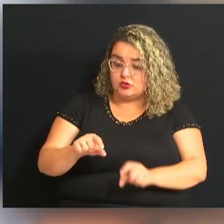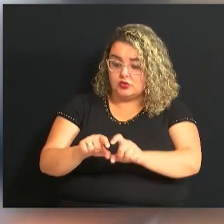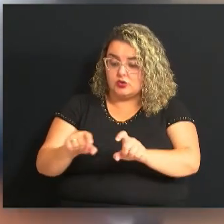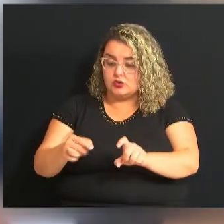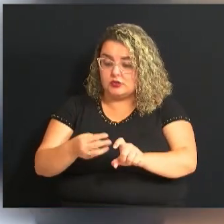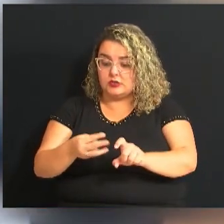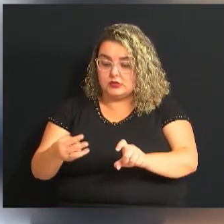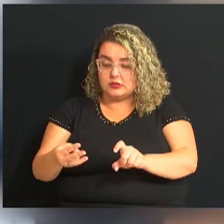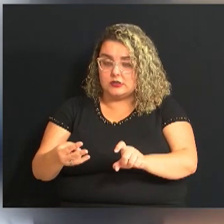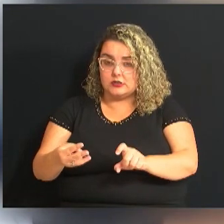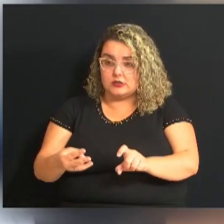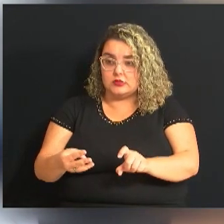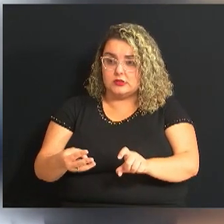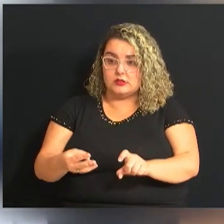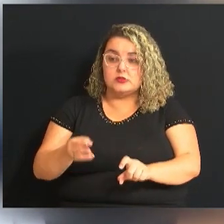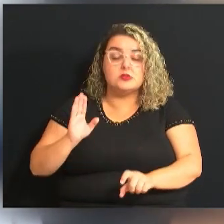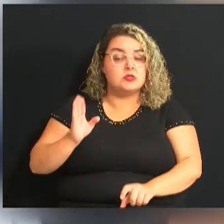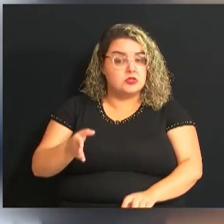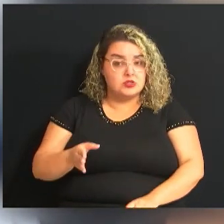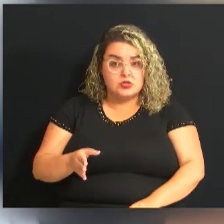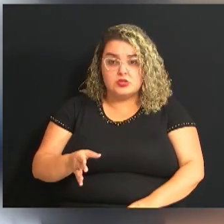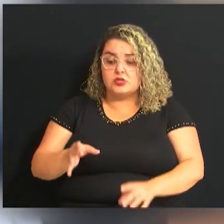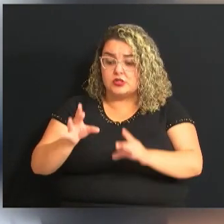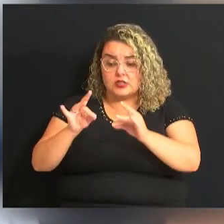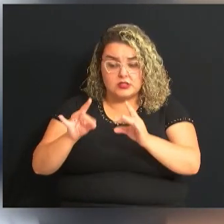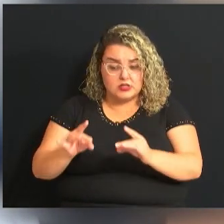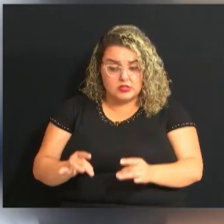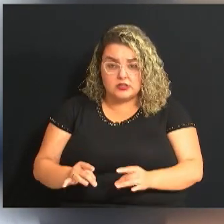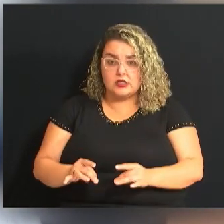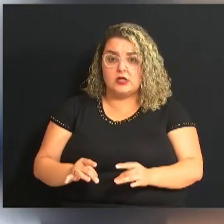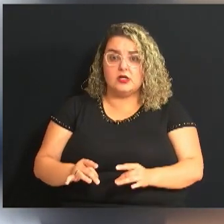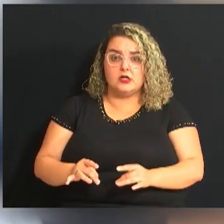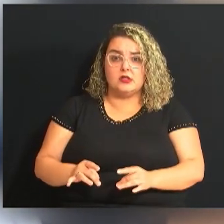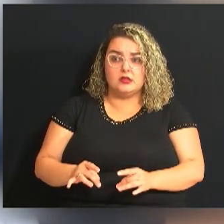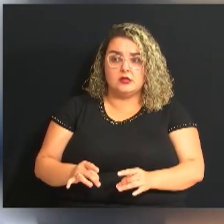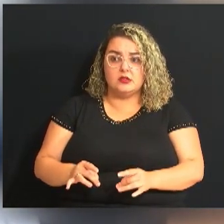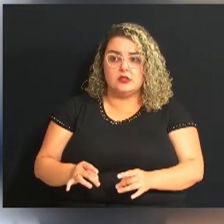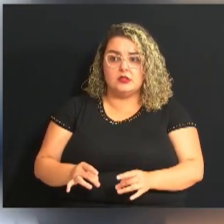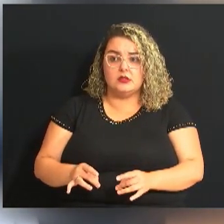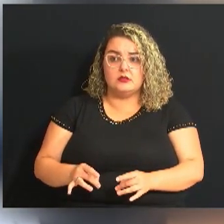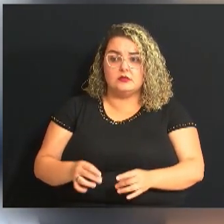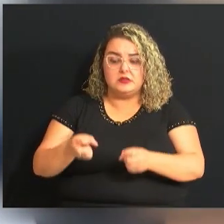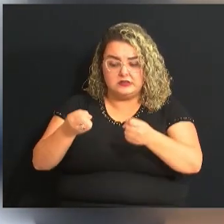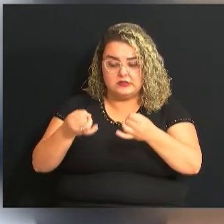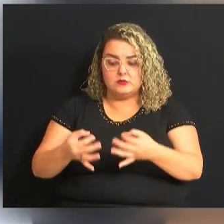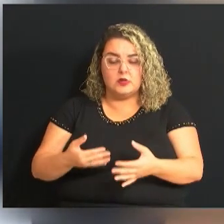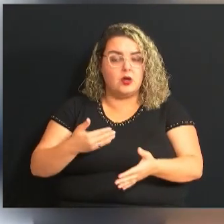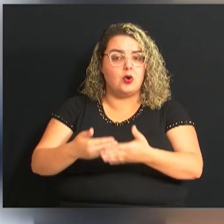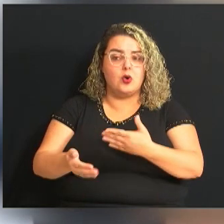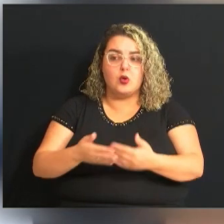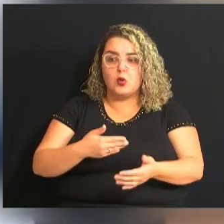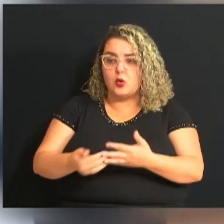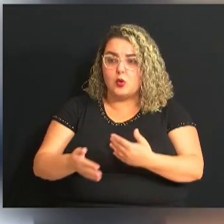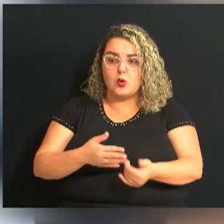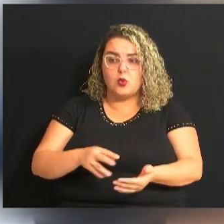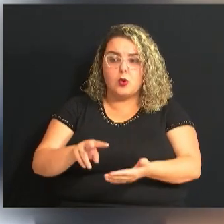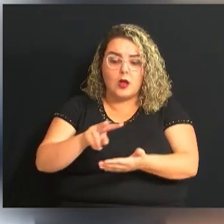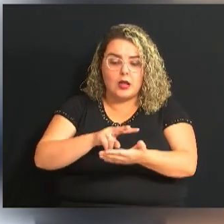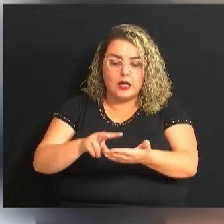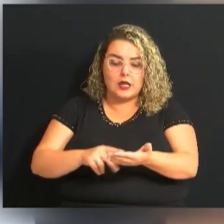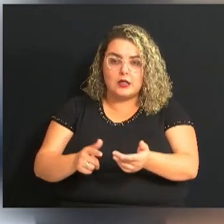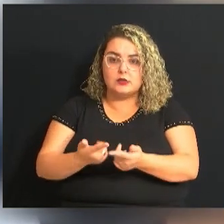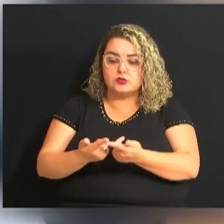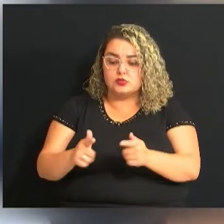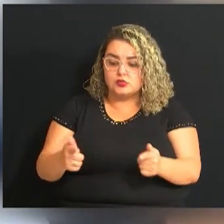33, já preceitua de forma taxativa, qualquer leitura gramatical nos leva